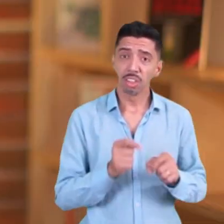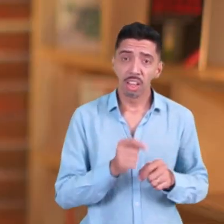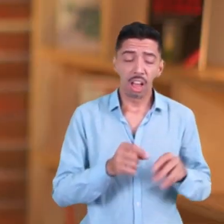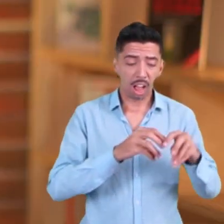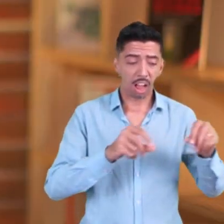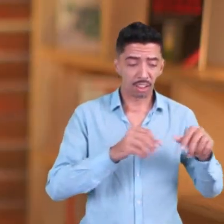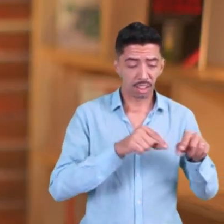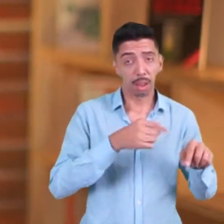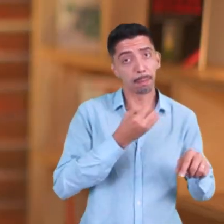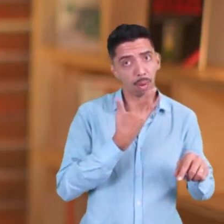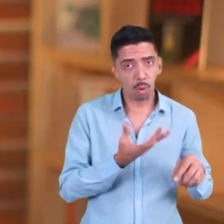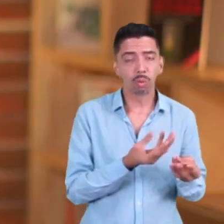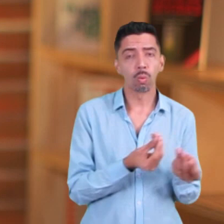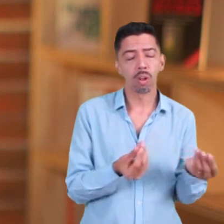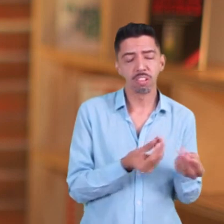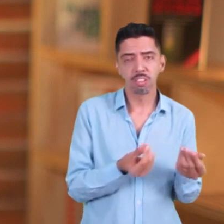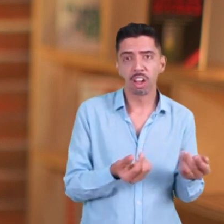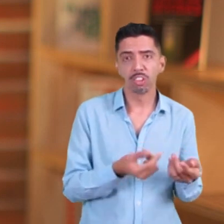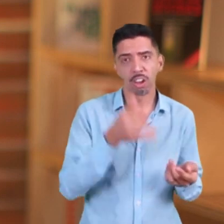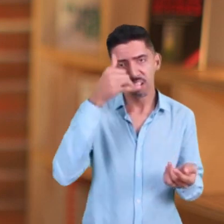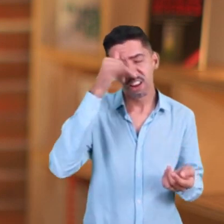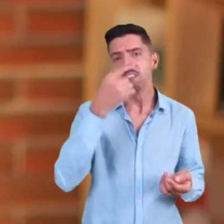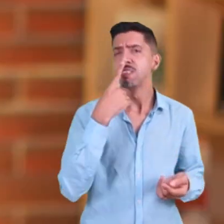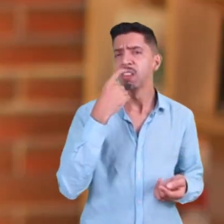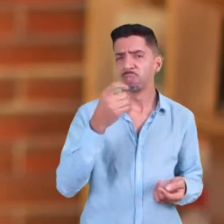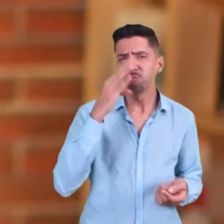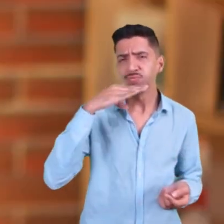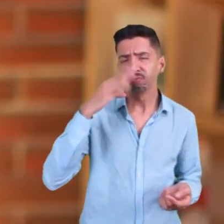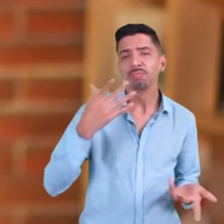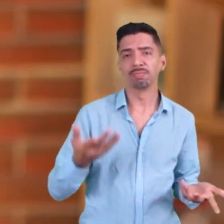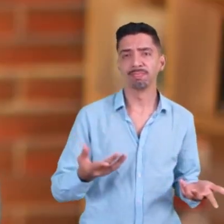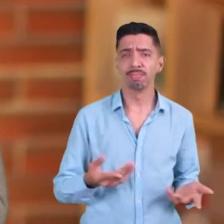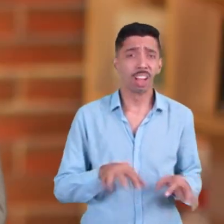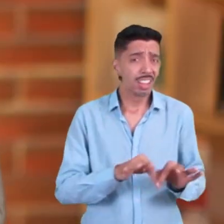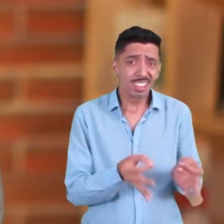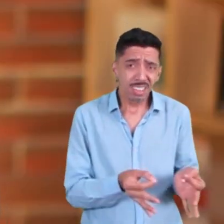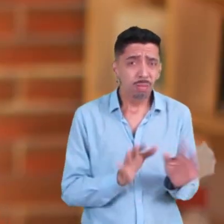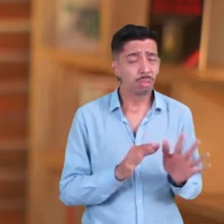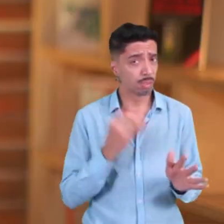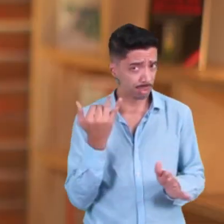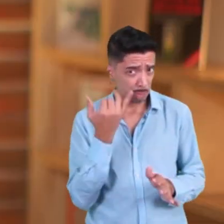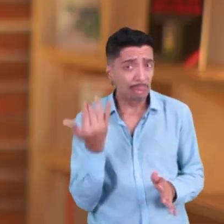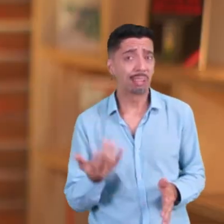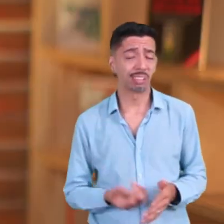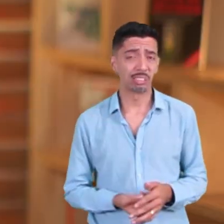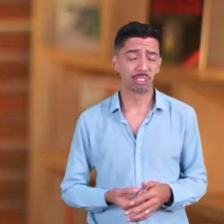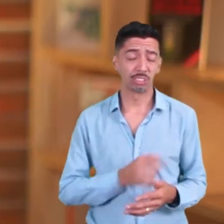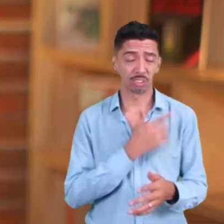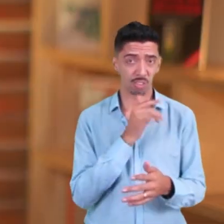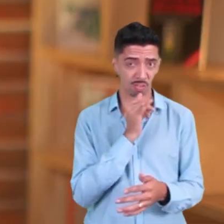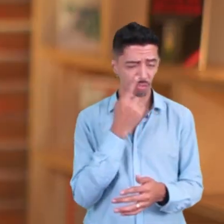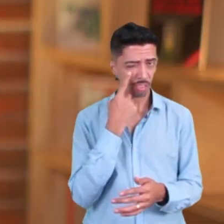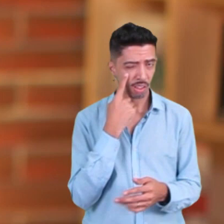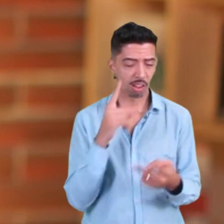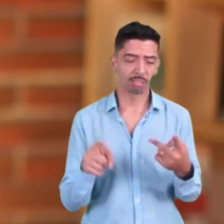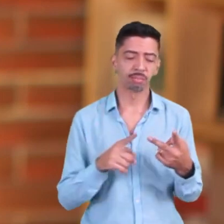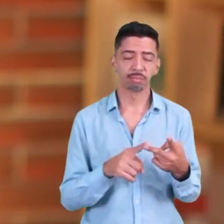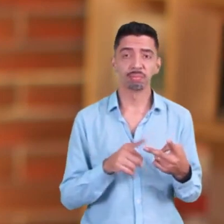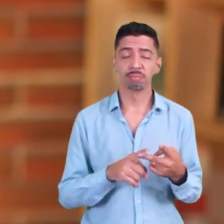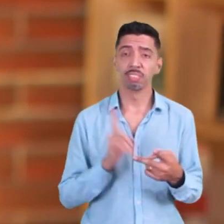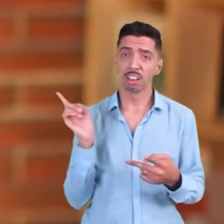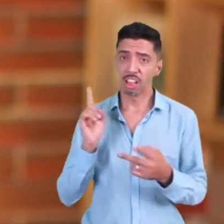qualidade para não ter odor e tudo mais. Coisa simples, mas hoje é muito importante, né? Olha só, outro ponto também,